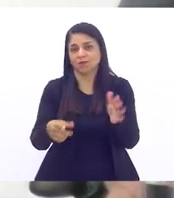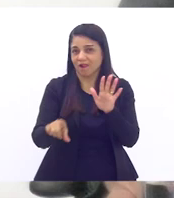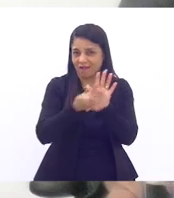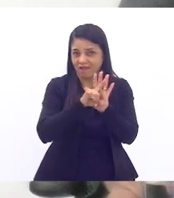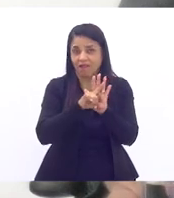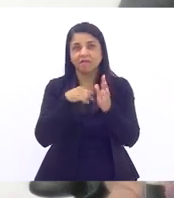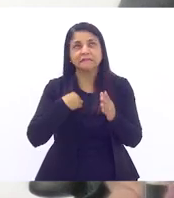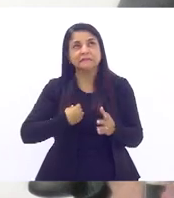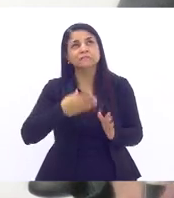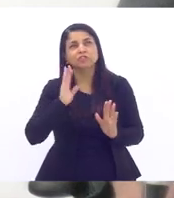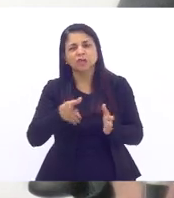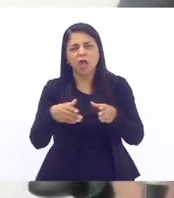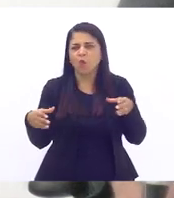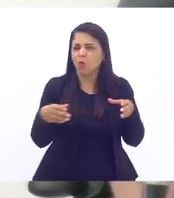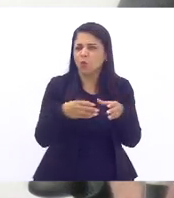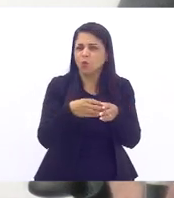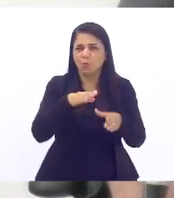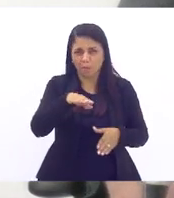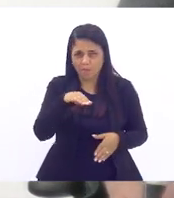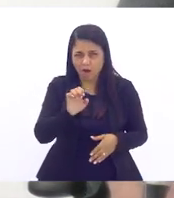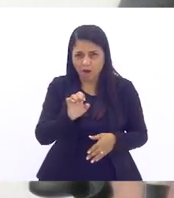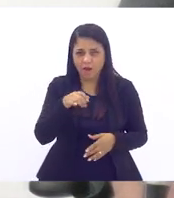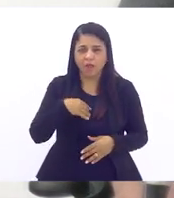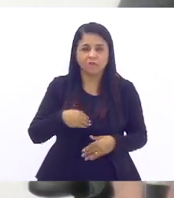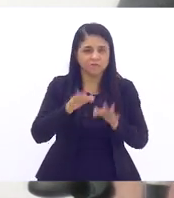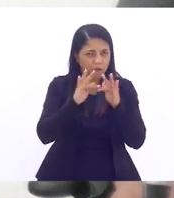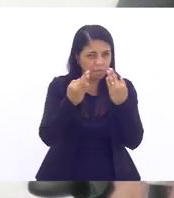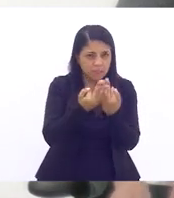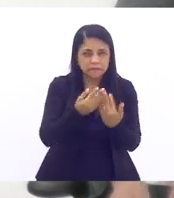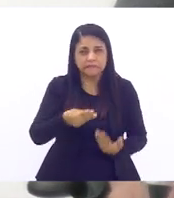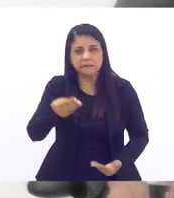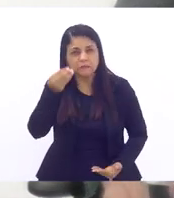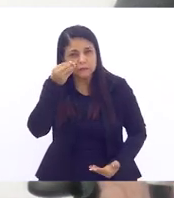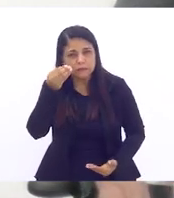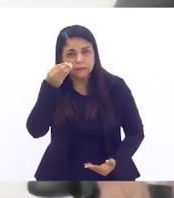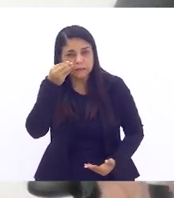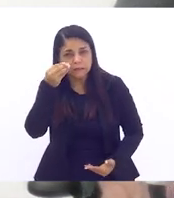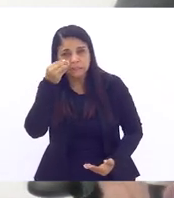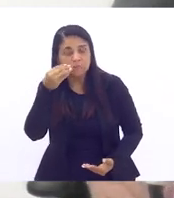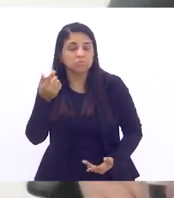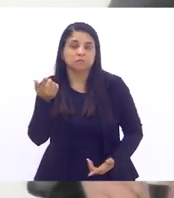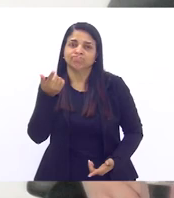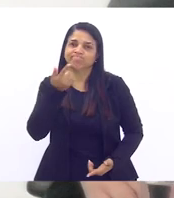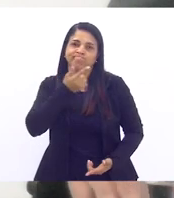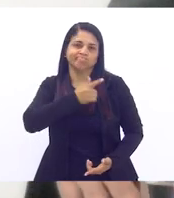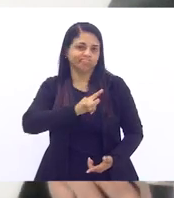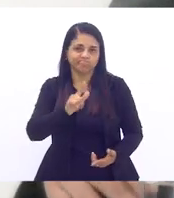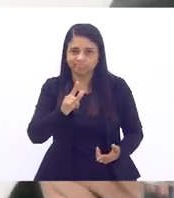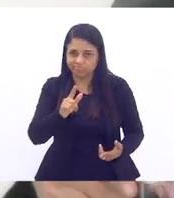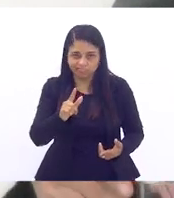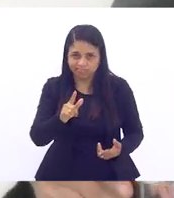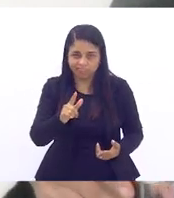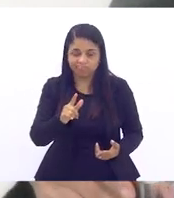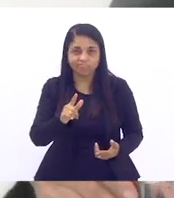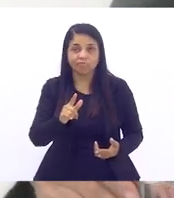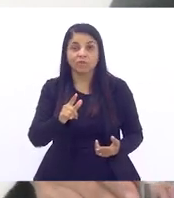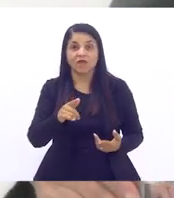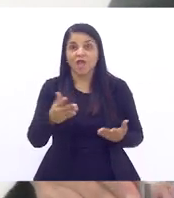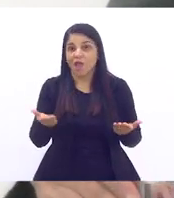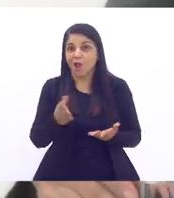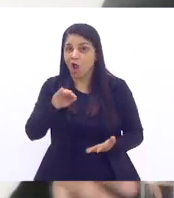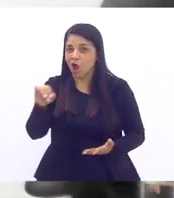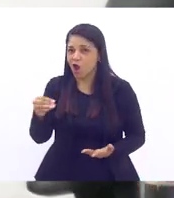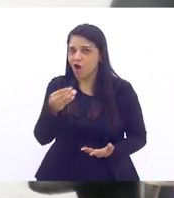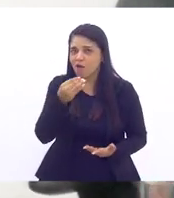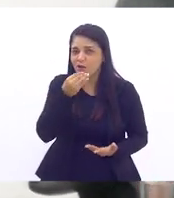tentado de alguma forma trazer essa tona não tivemos sucesso e agora essa oportunidade